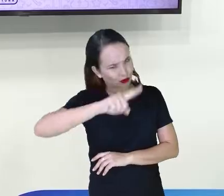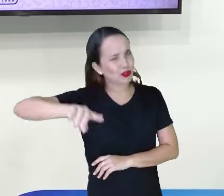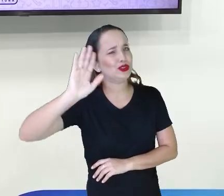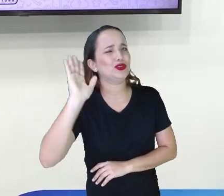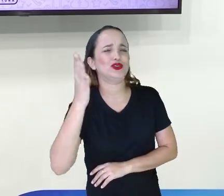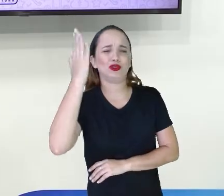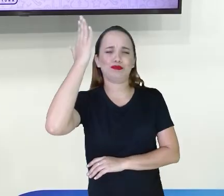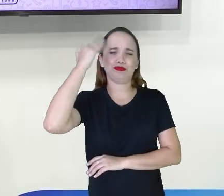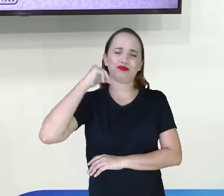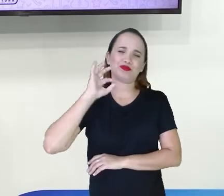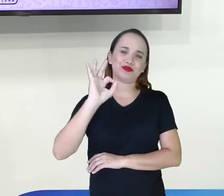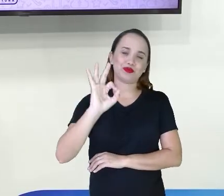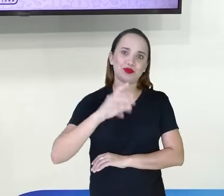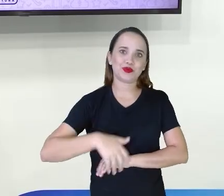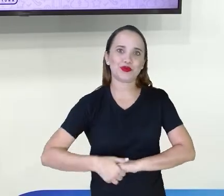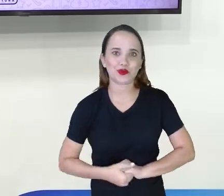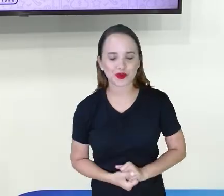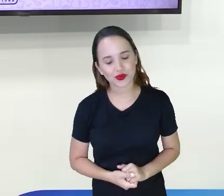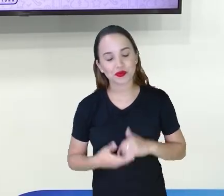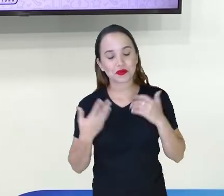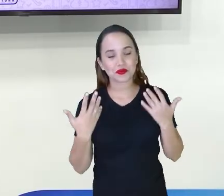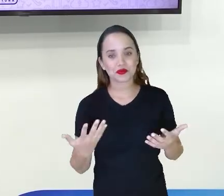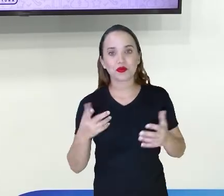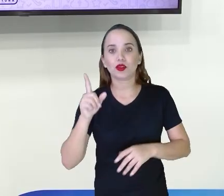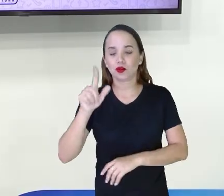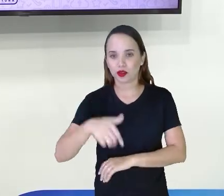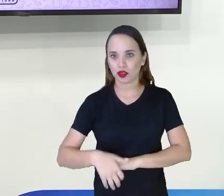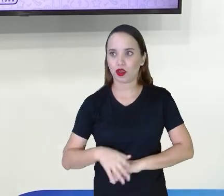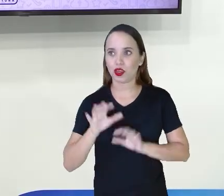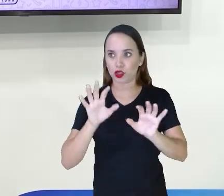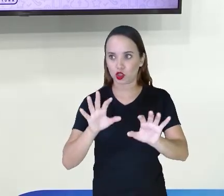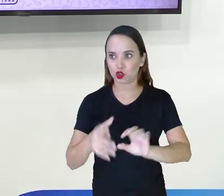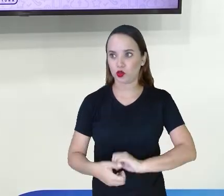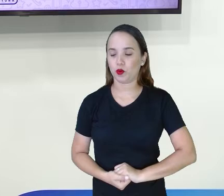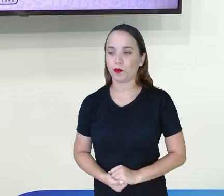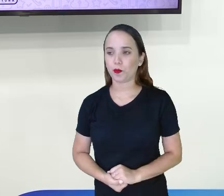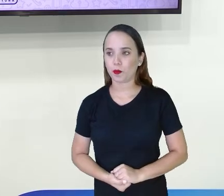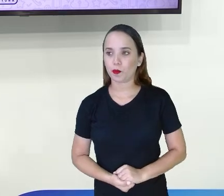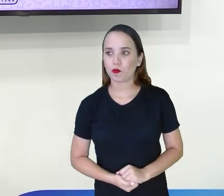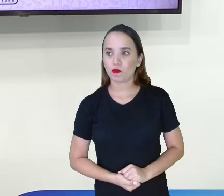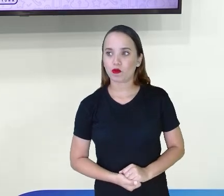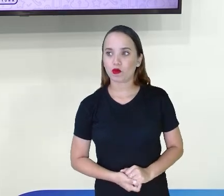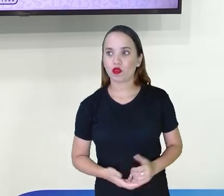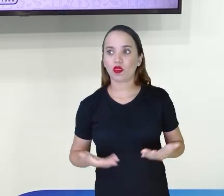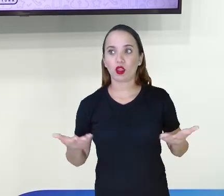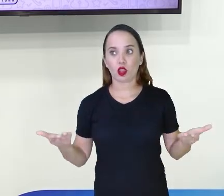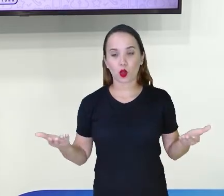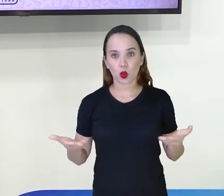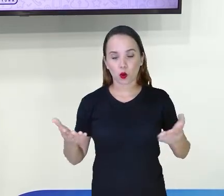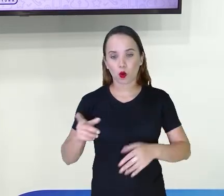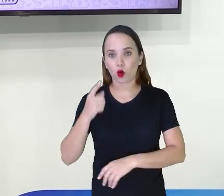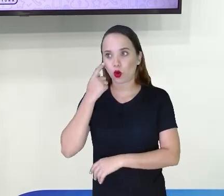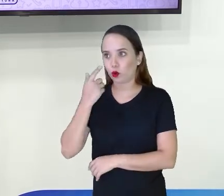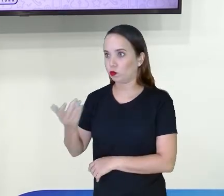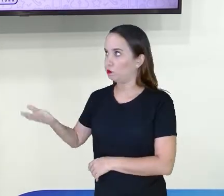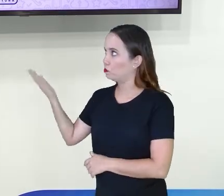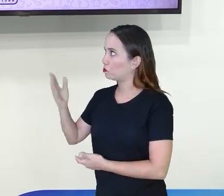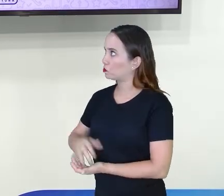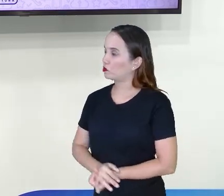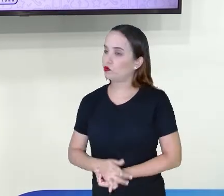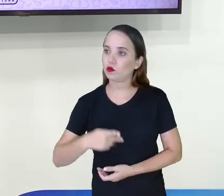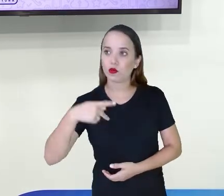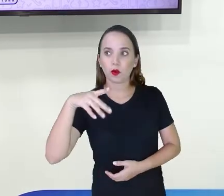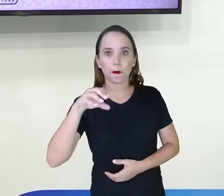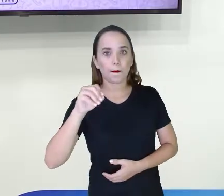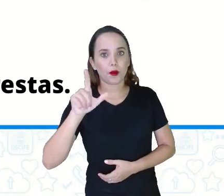nisso? 3 dimensões, tá? Sólido geométrico, figuras espaciais. Os poliedros são